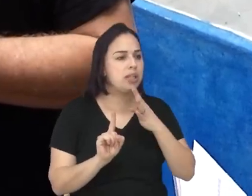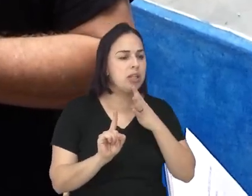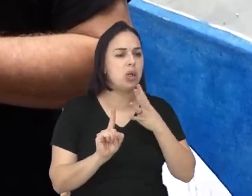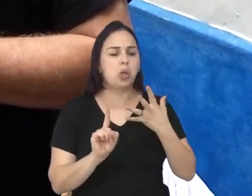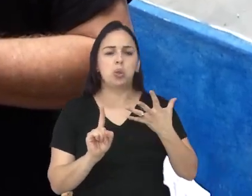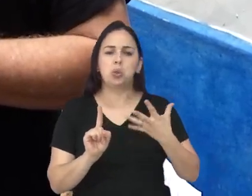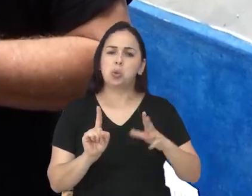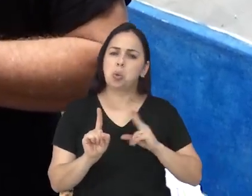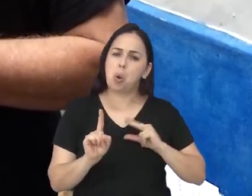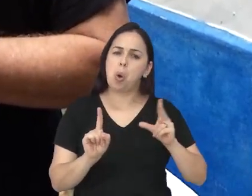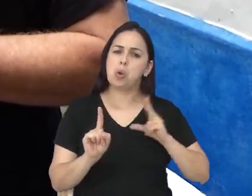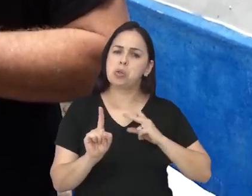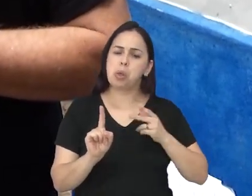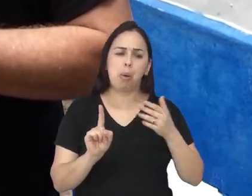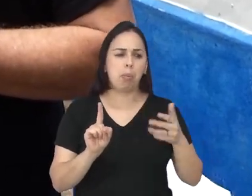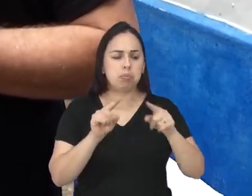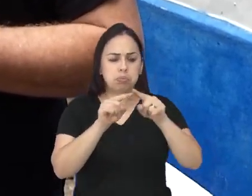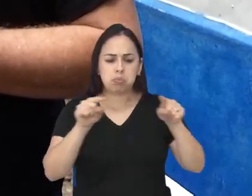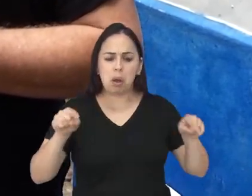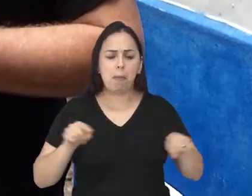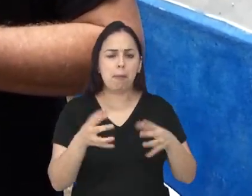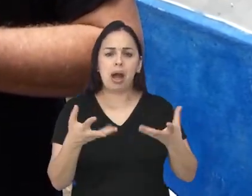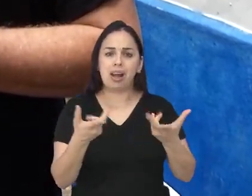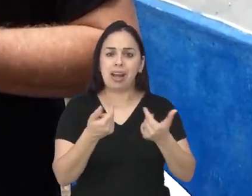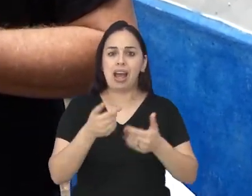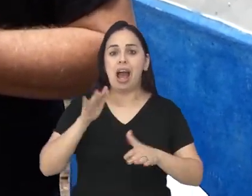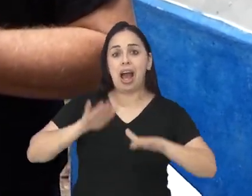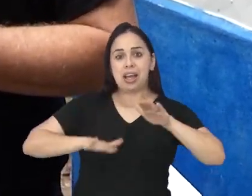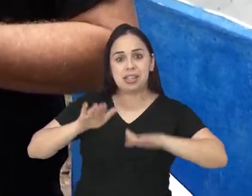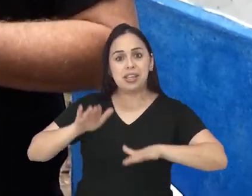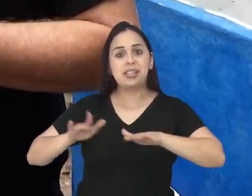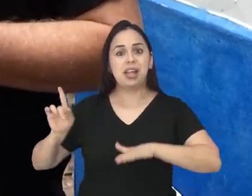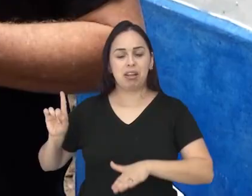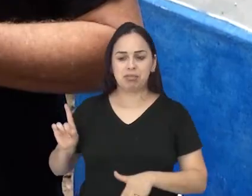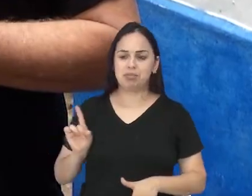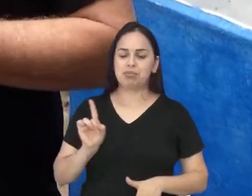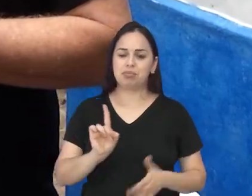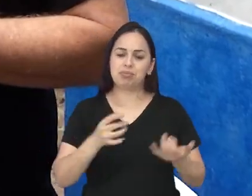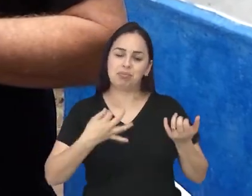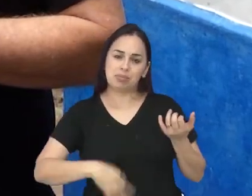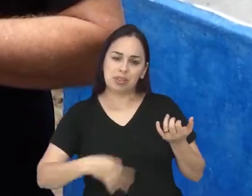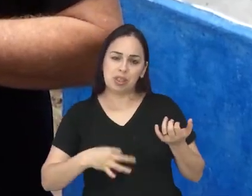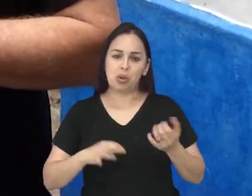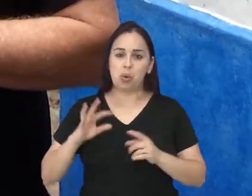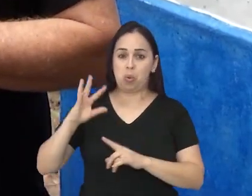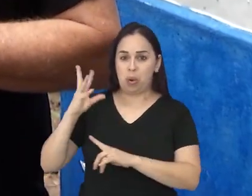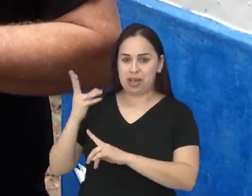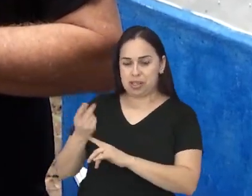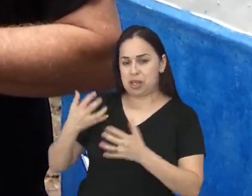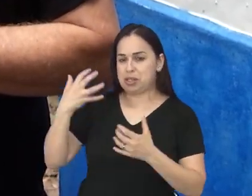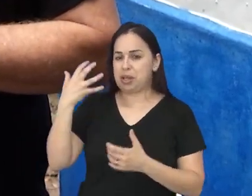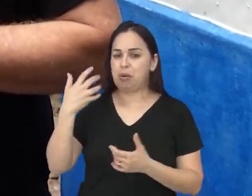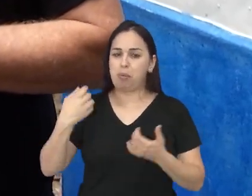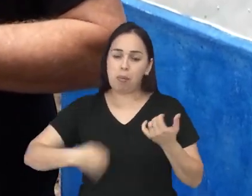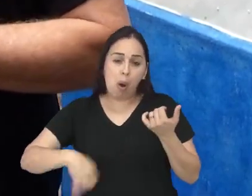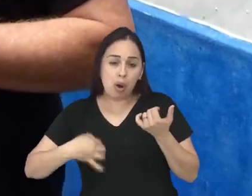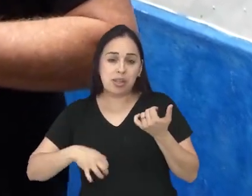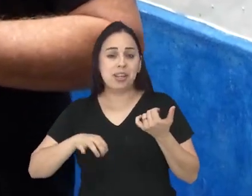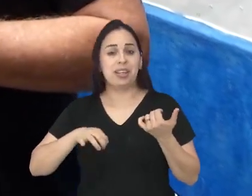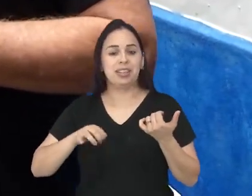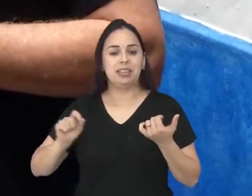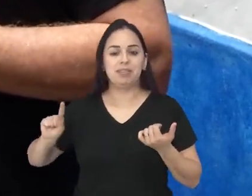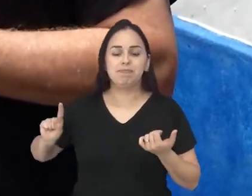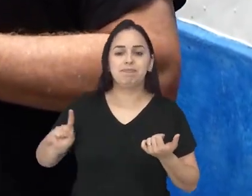som dessa capela é maravilhoso. Então de vez em quando a gente faz sons na capela. Então tem sempre um artista, né, uma pessoa, um músico que